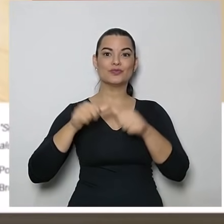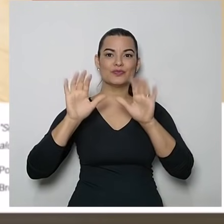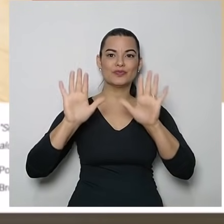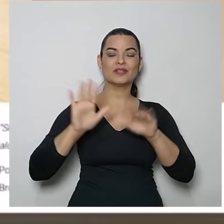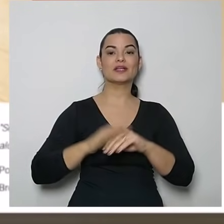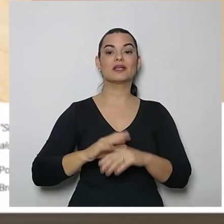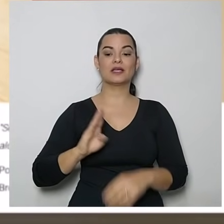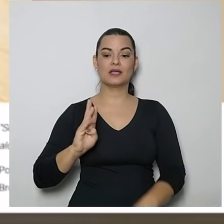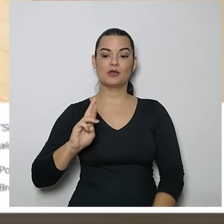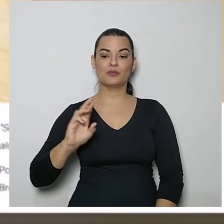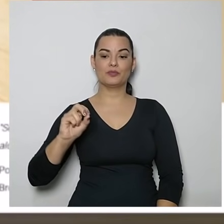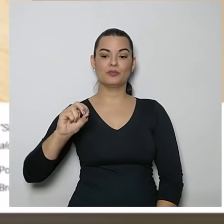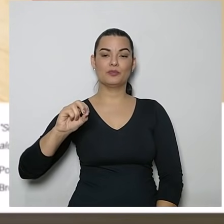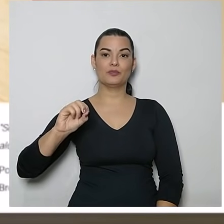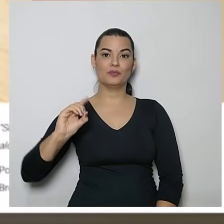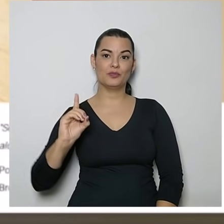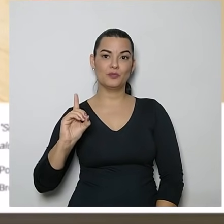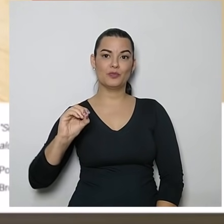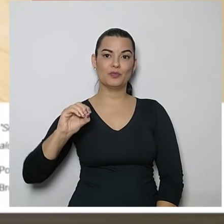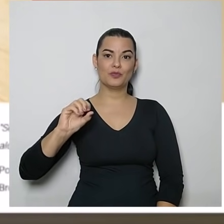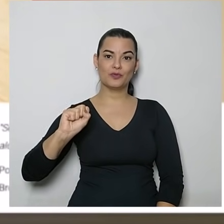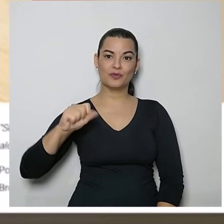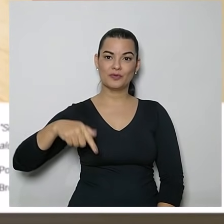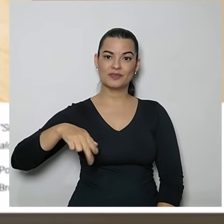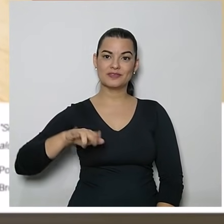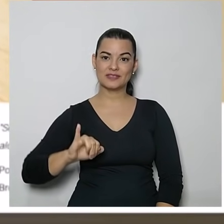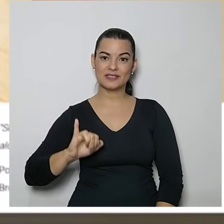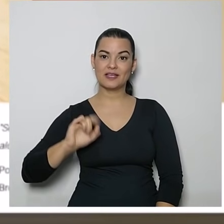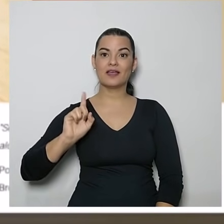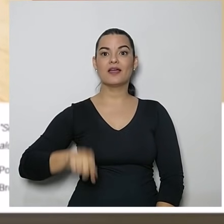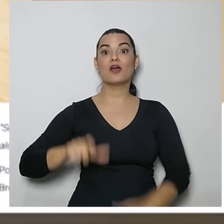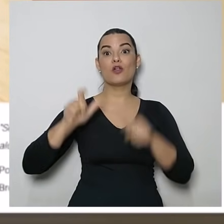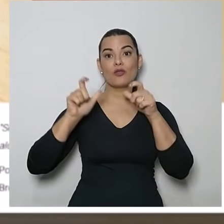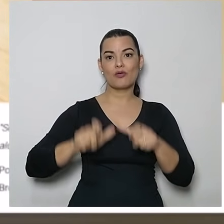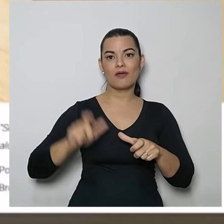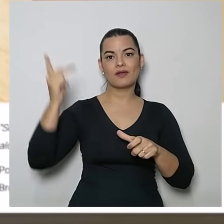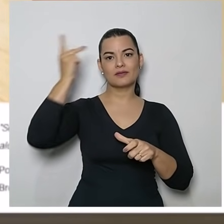lugar onde Portinari cresceu.